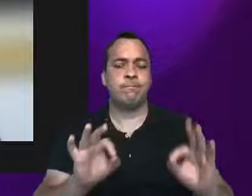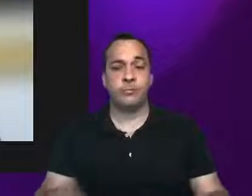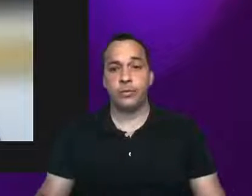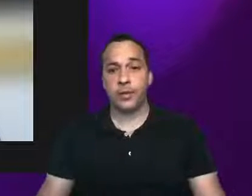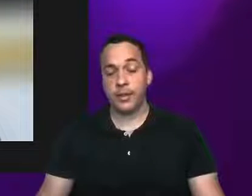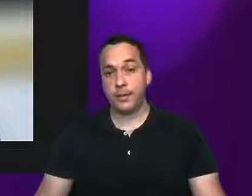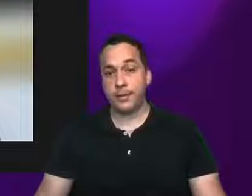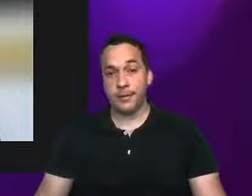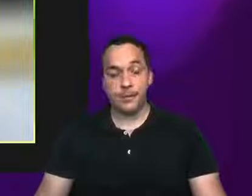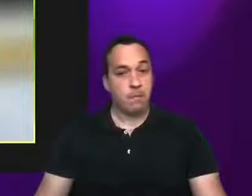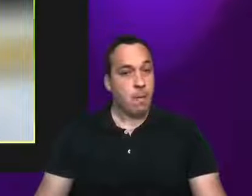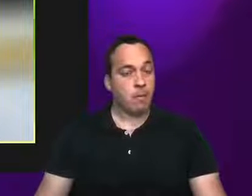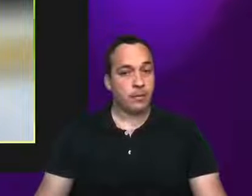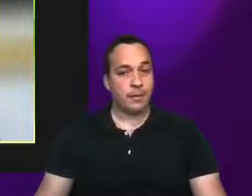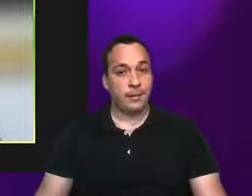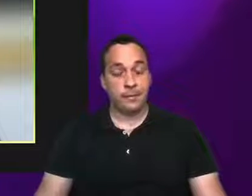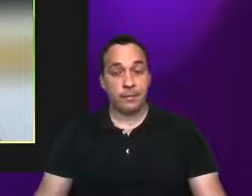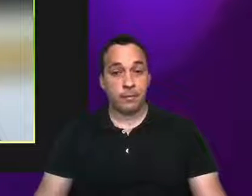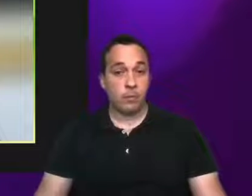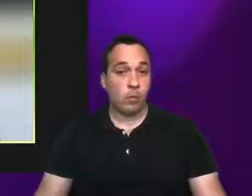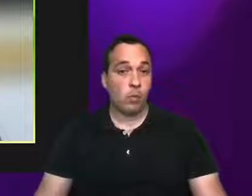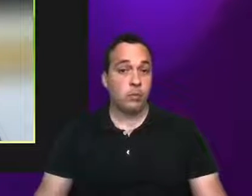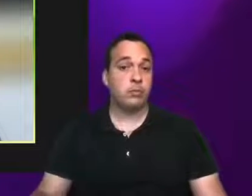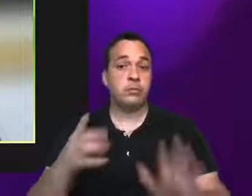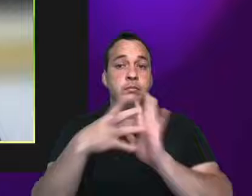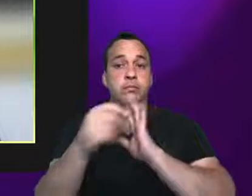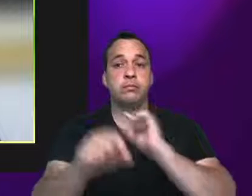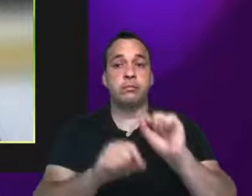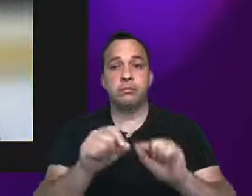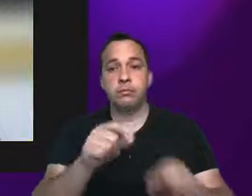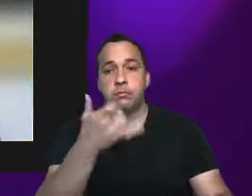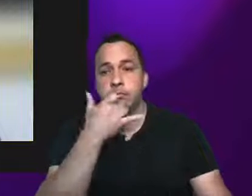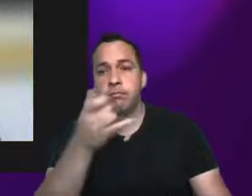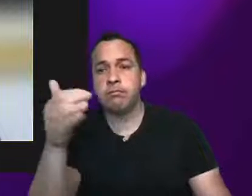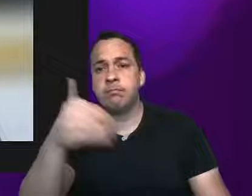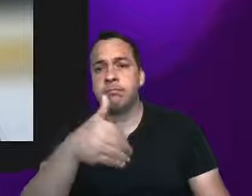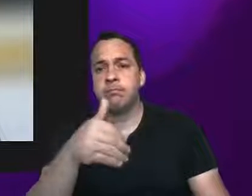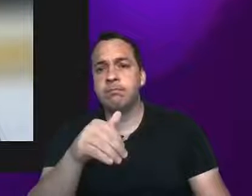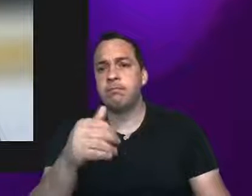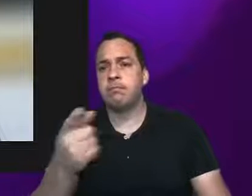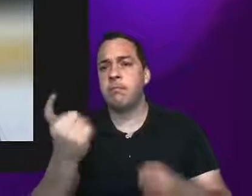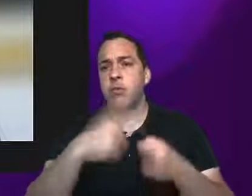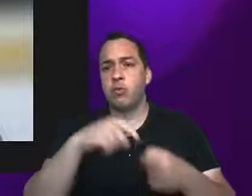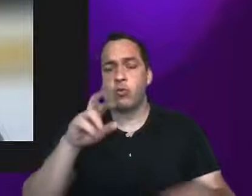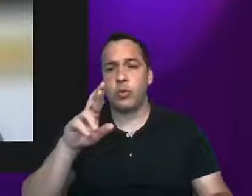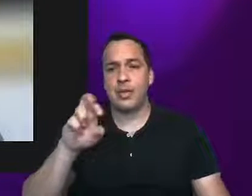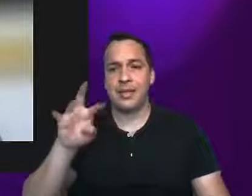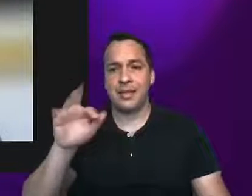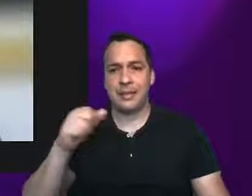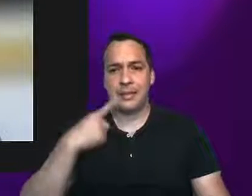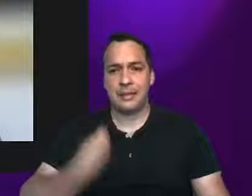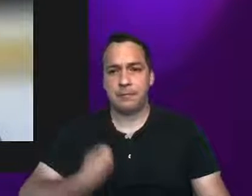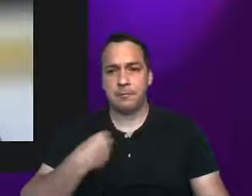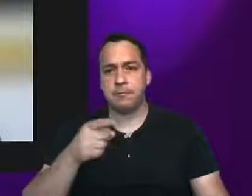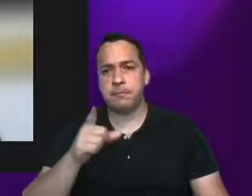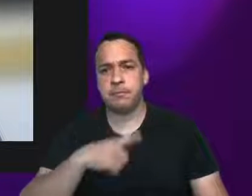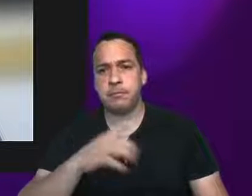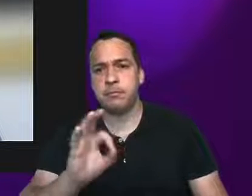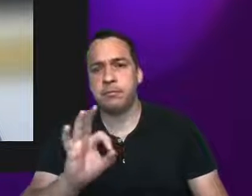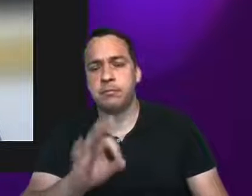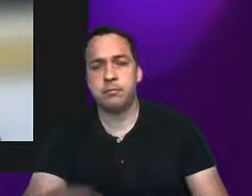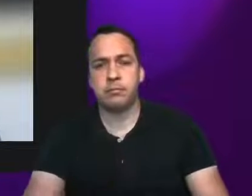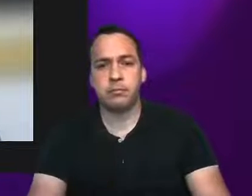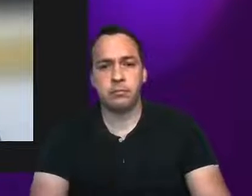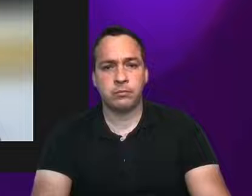É o modelo. A Renata consegue entrar aí no áudio? Está aqui. Não, mas vai falar? Estou aqui,